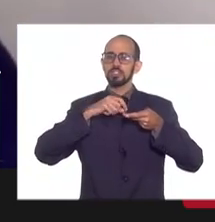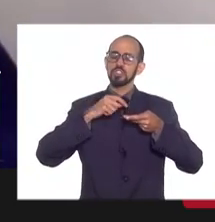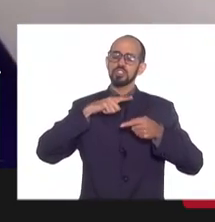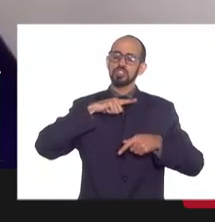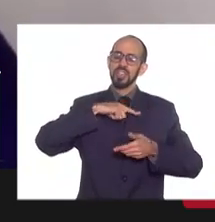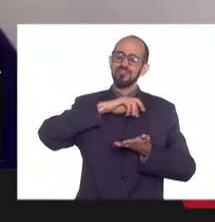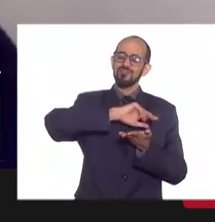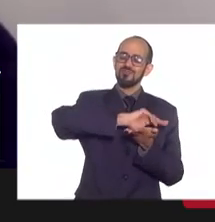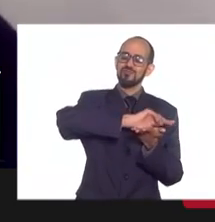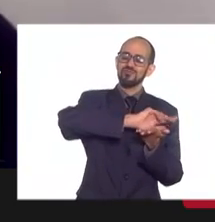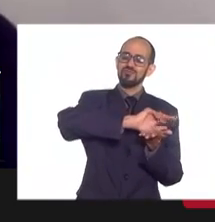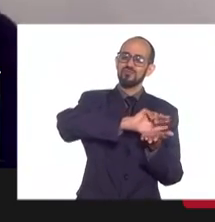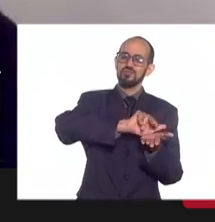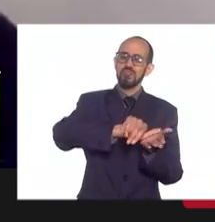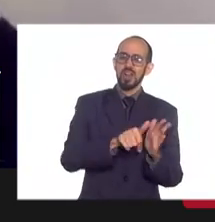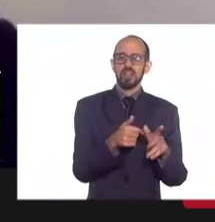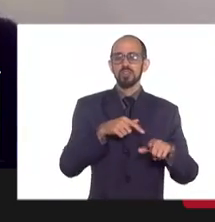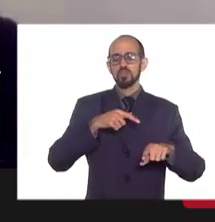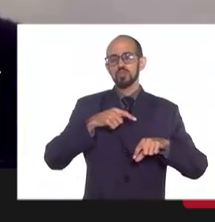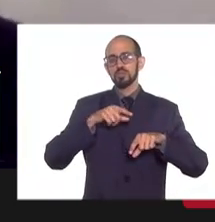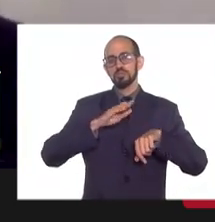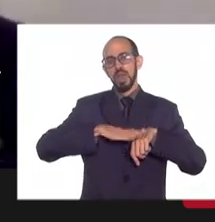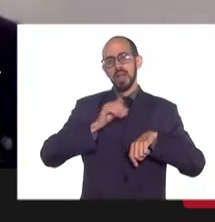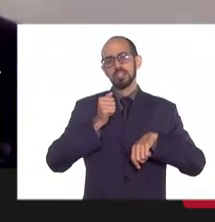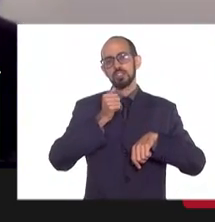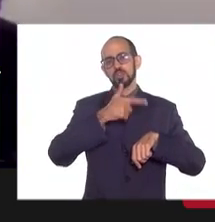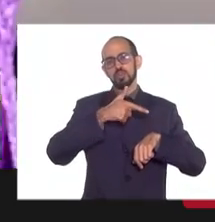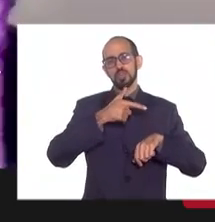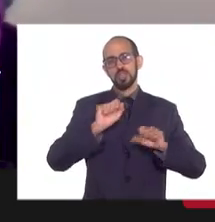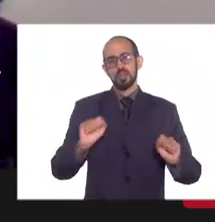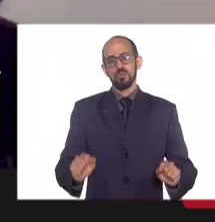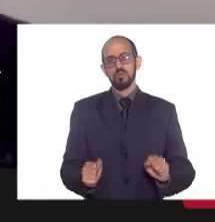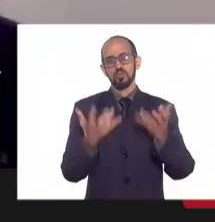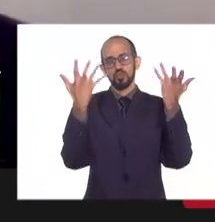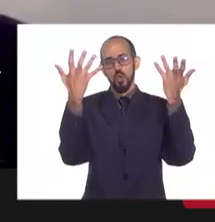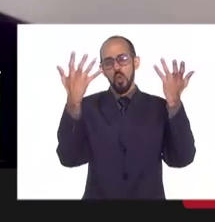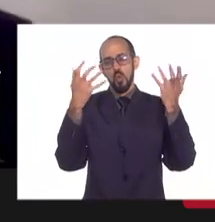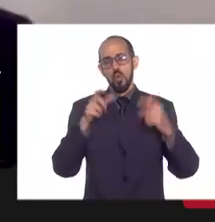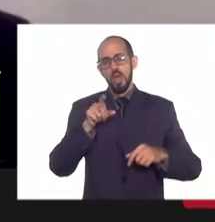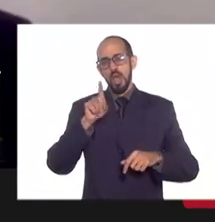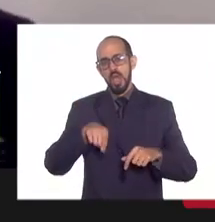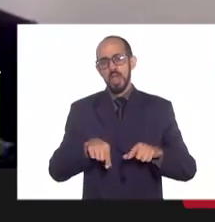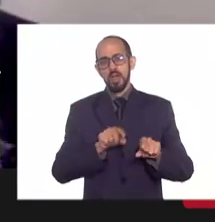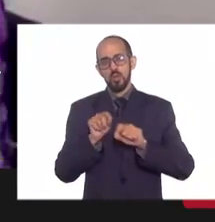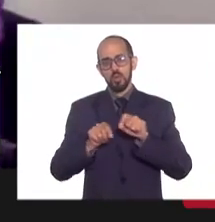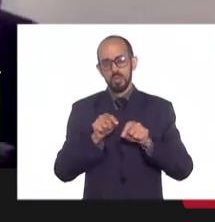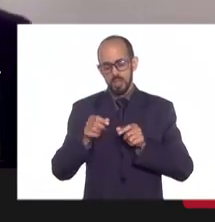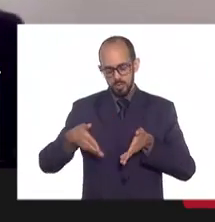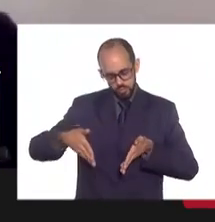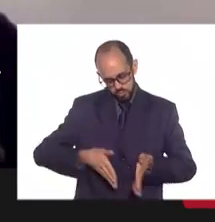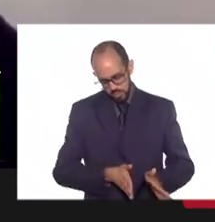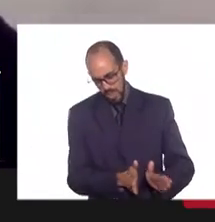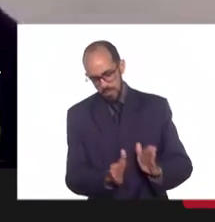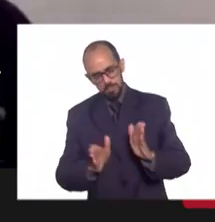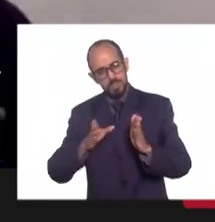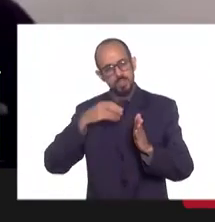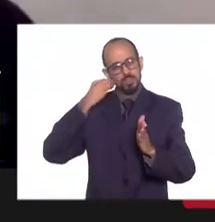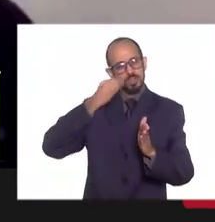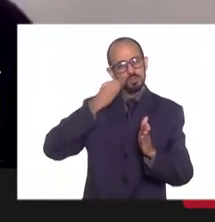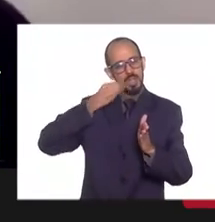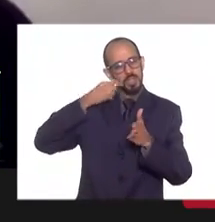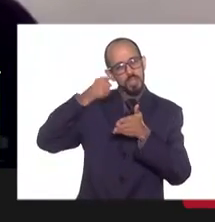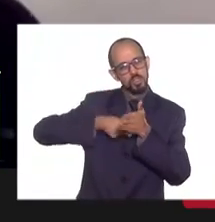que surge dali muito mais do que um espetáculo apenas mas uma trajetória inteira de luta e que